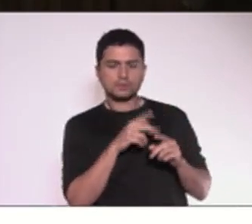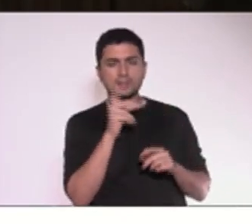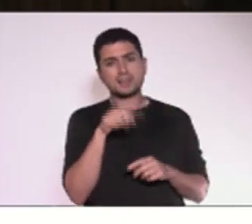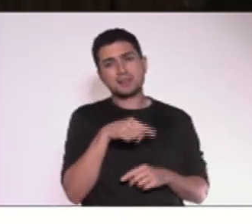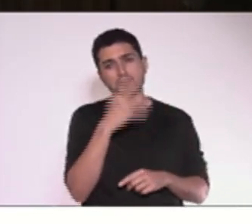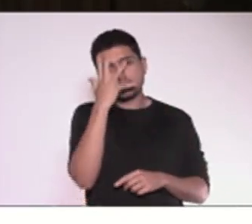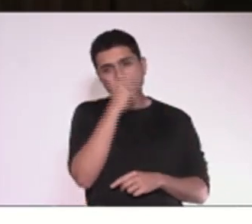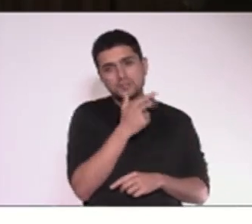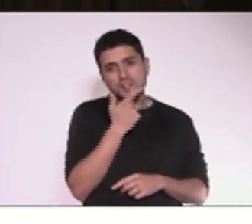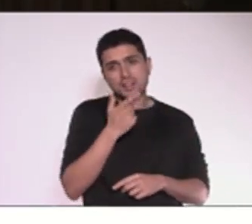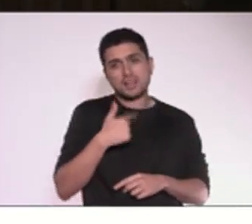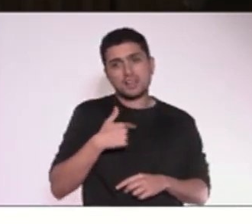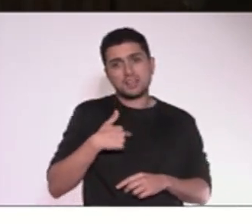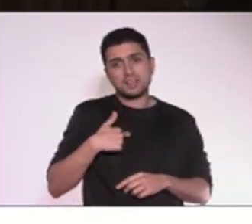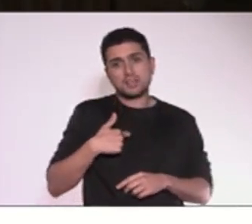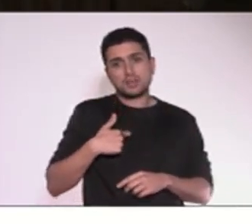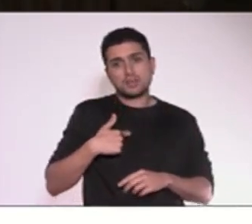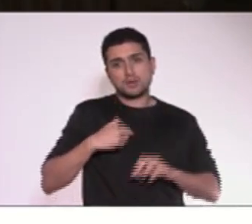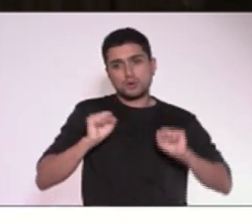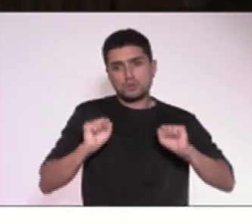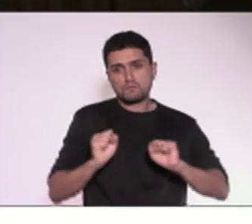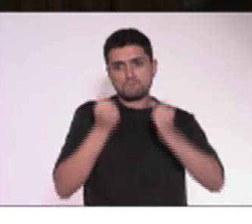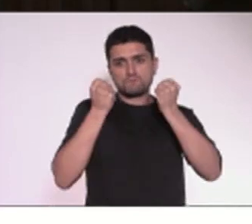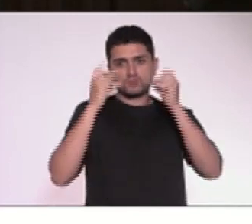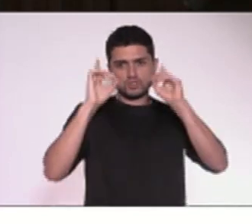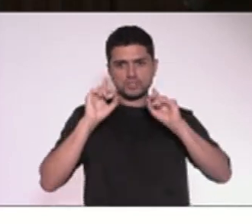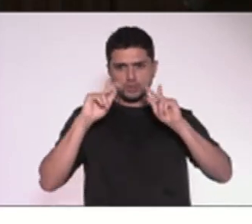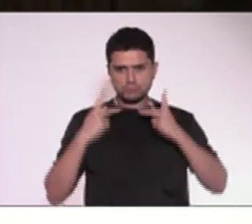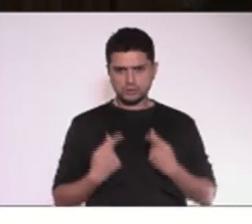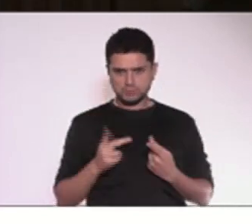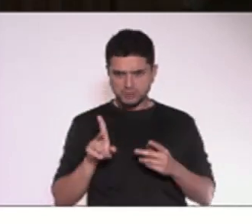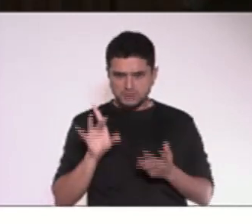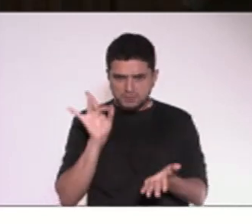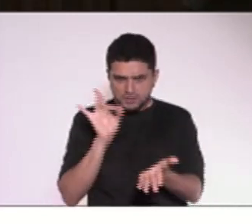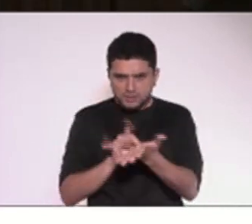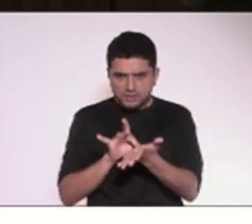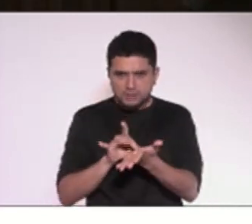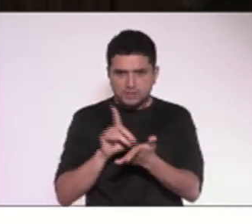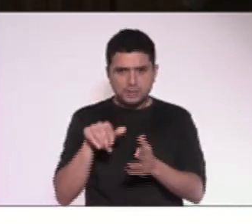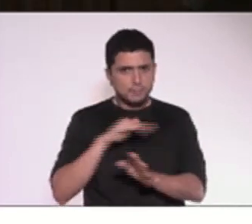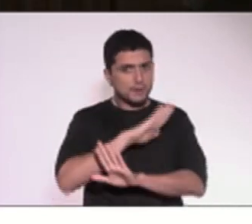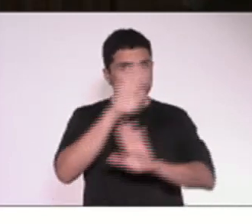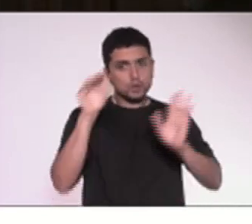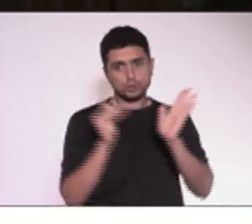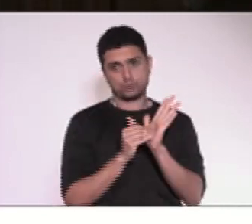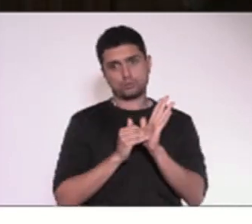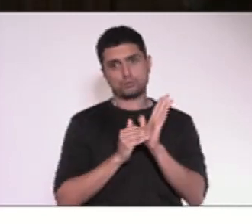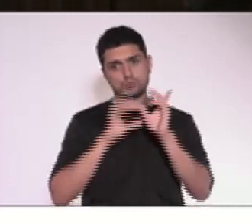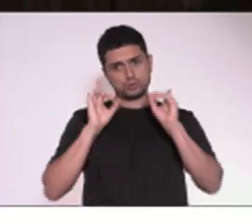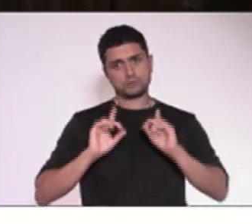estou protegendo os direitos humanos, é lindo, mas você está mesmo, direitos humanos é para todo mundo.